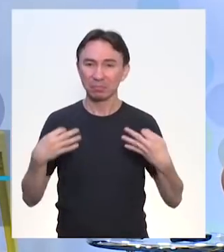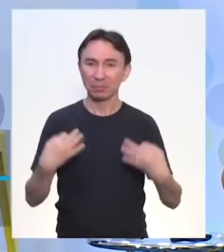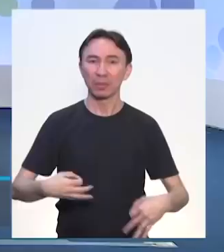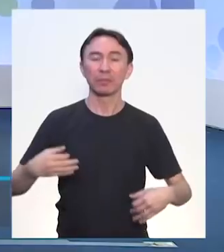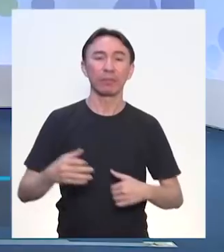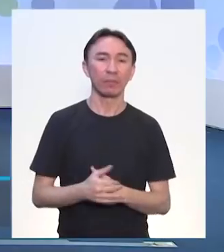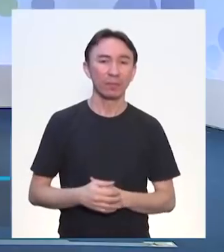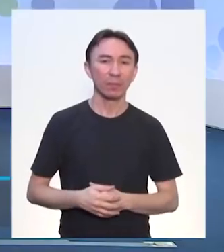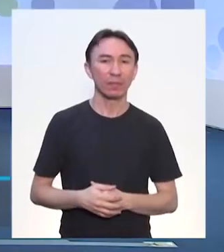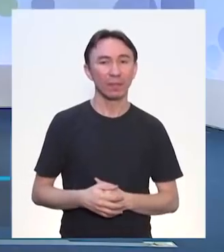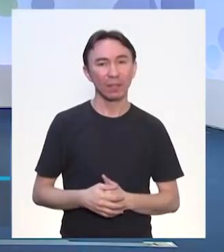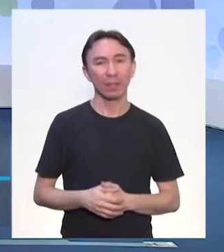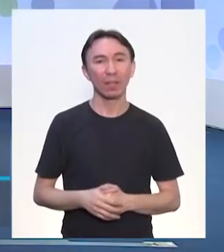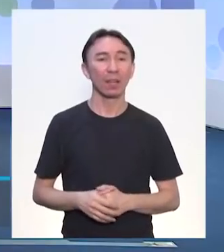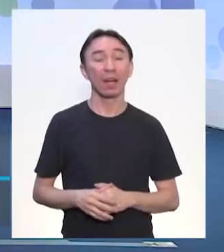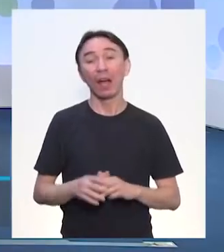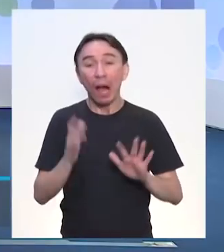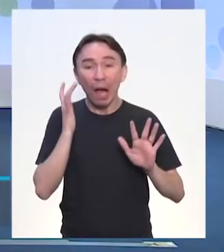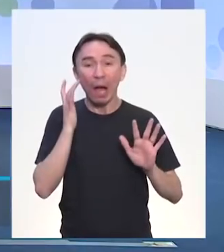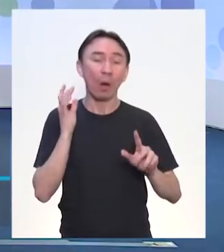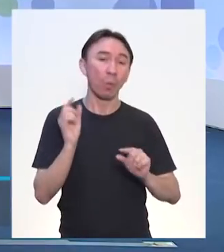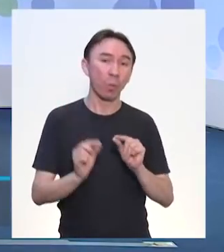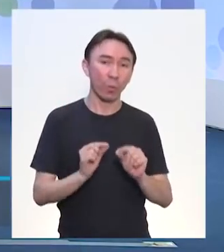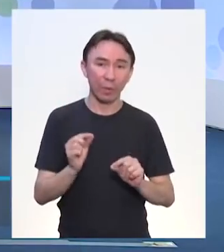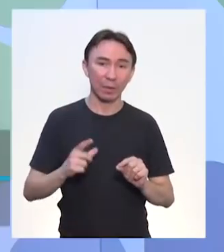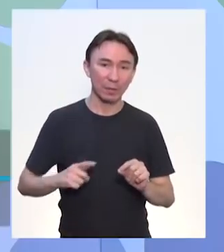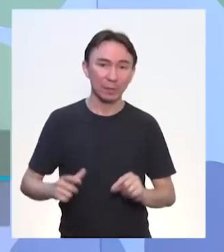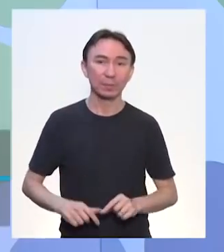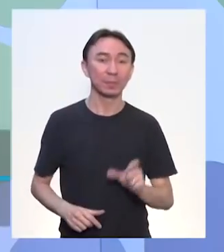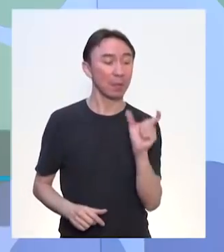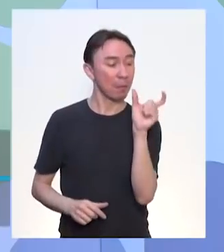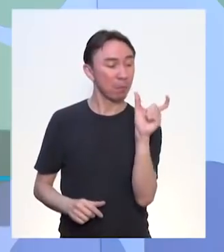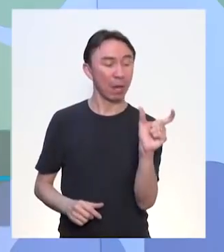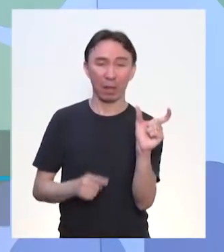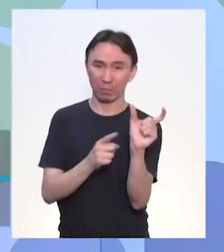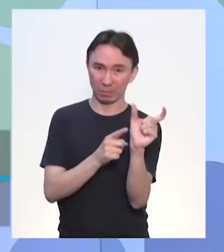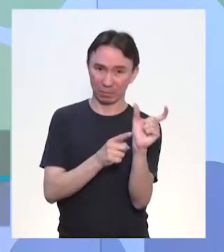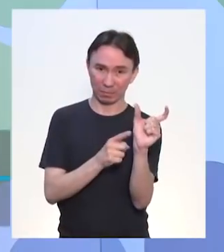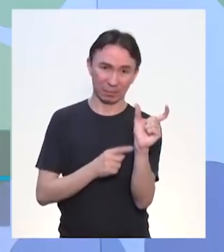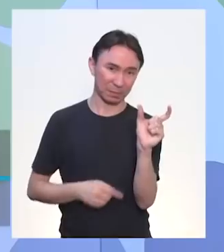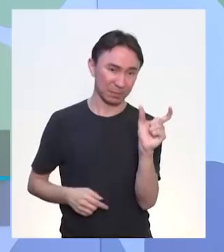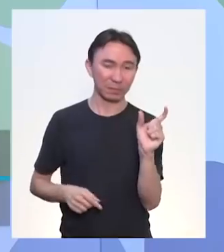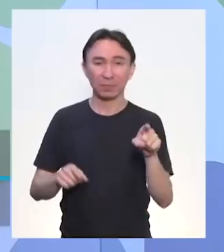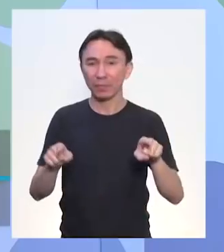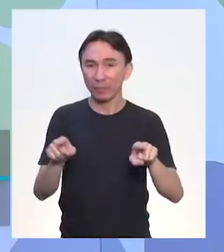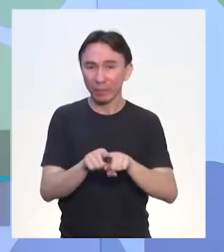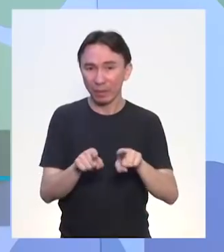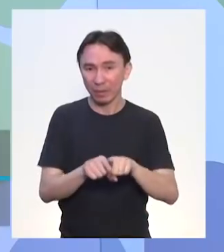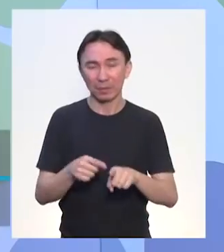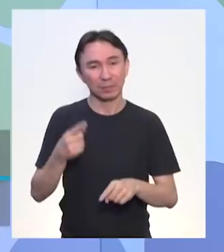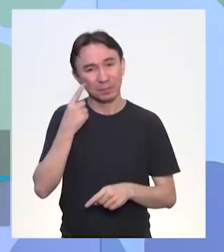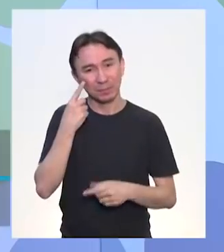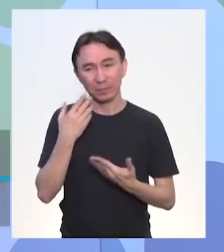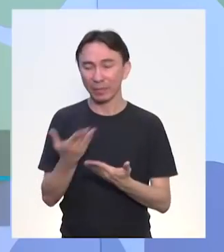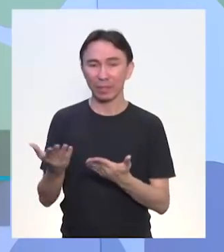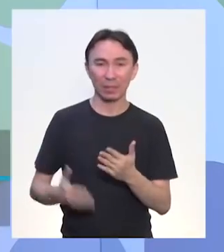até bem entre aspas assim a palavra, mas também como você se associar à escória te leva a ser escória.